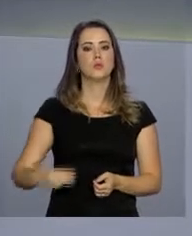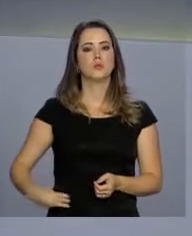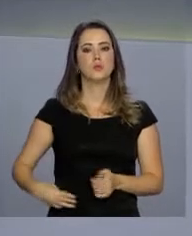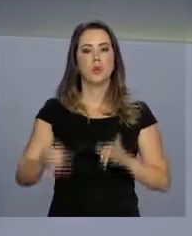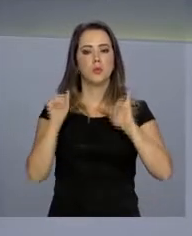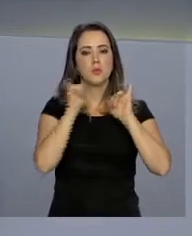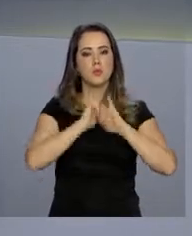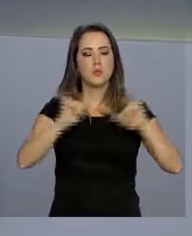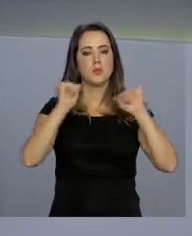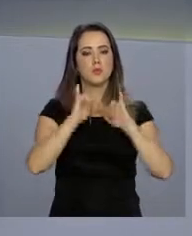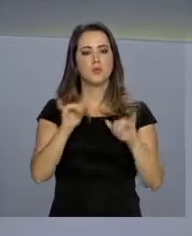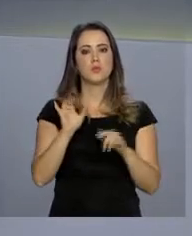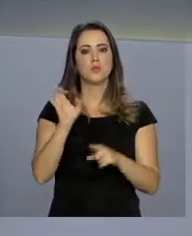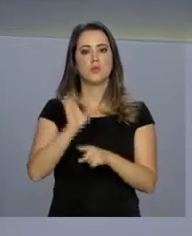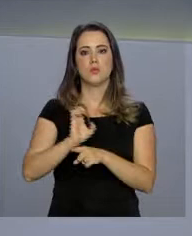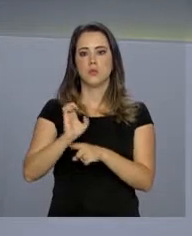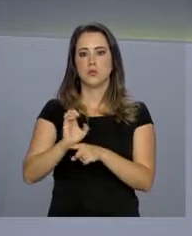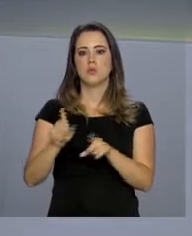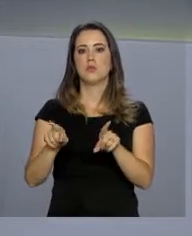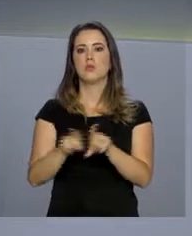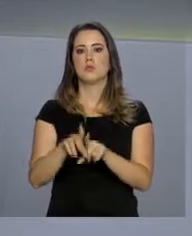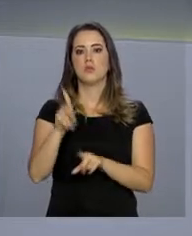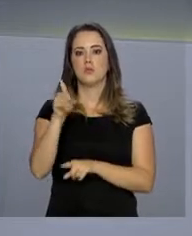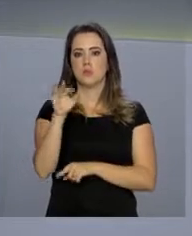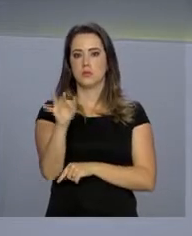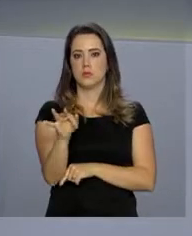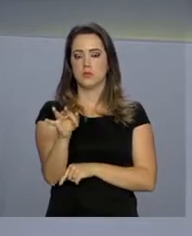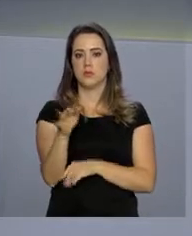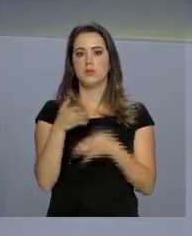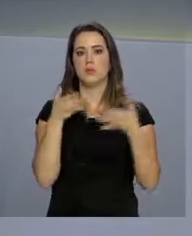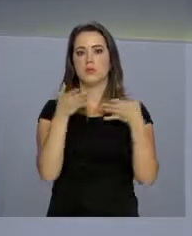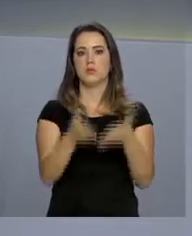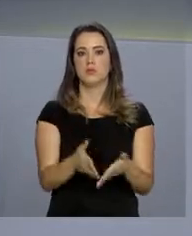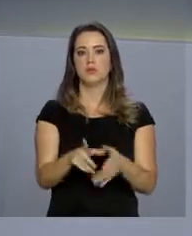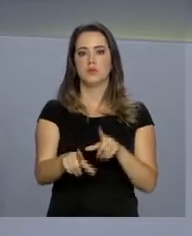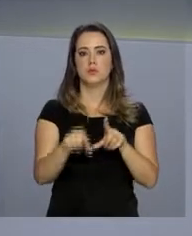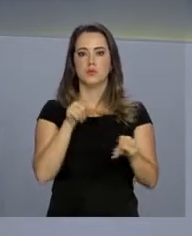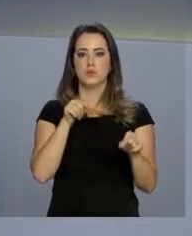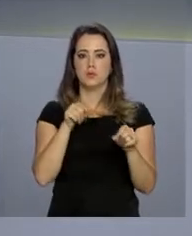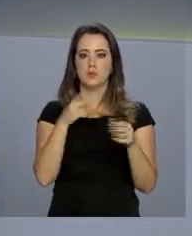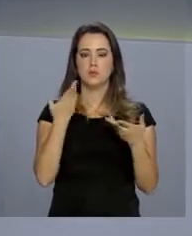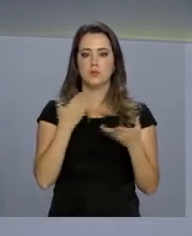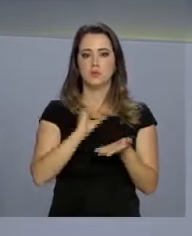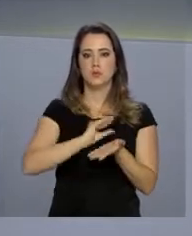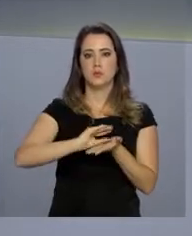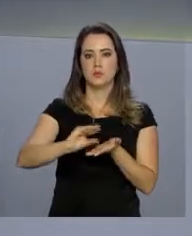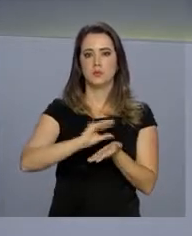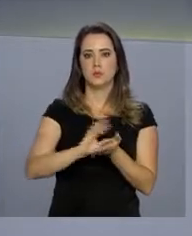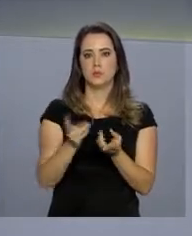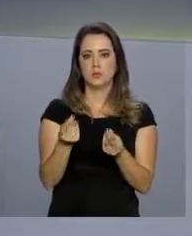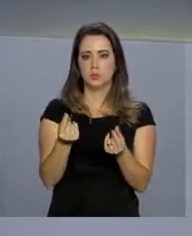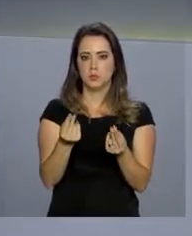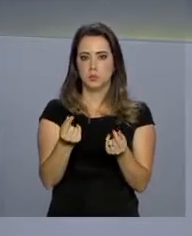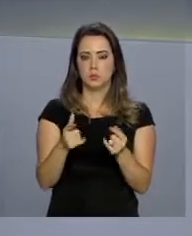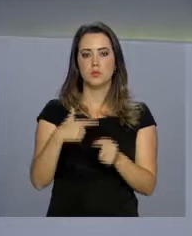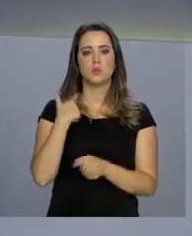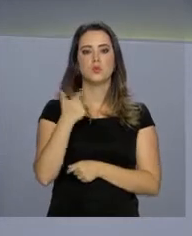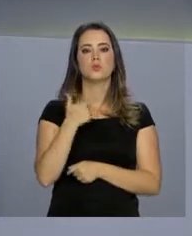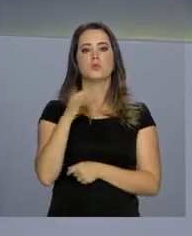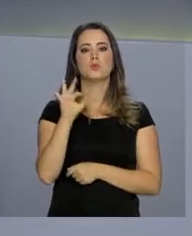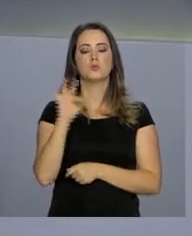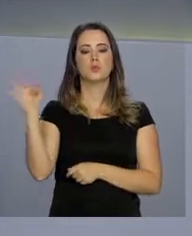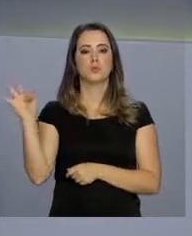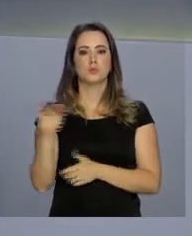anunciou que os estados eo distrito federal vão participar da definição de critérios para o repasse dos recursos fim dos das